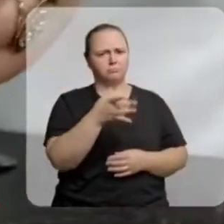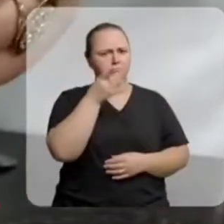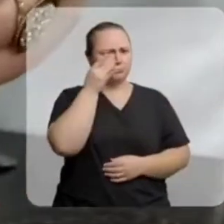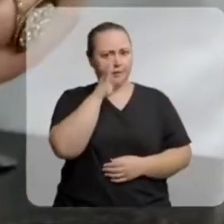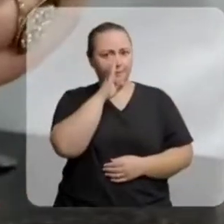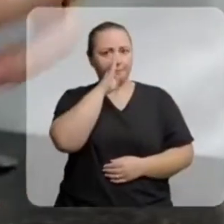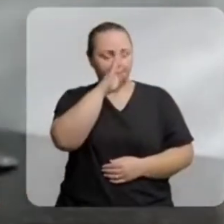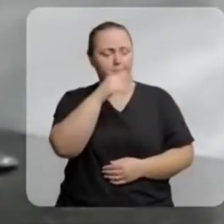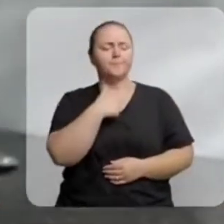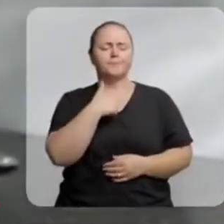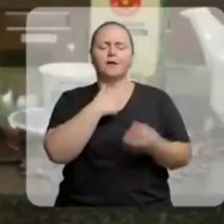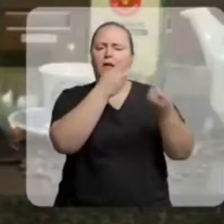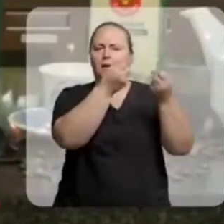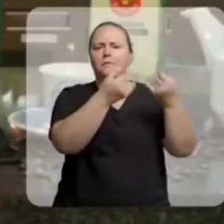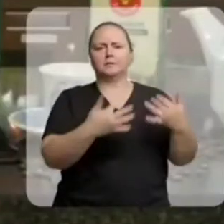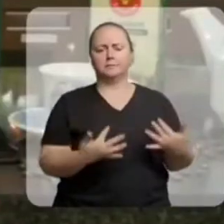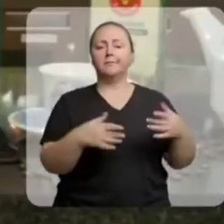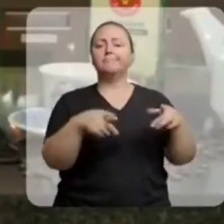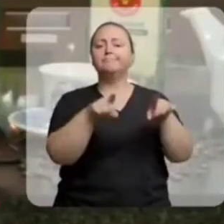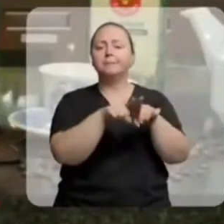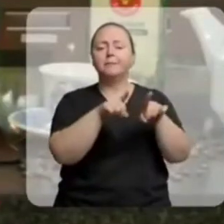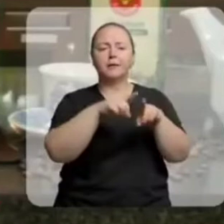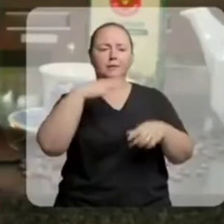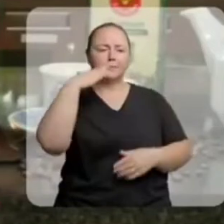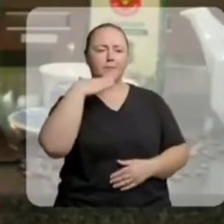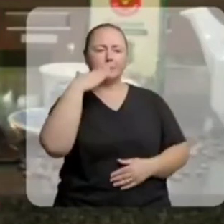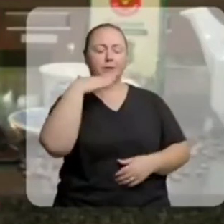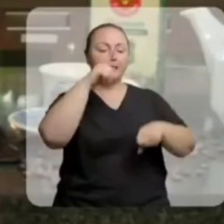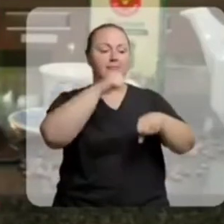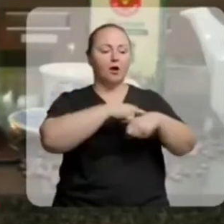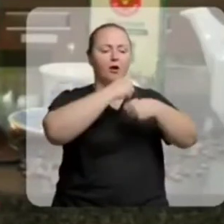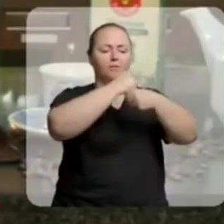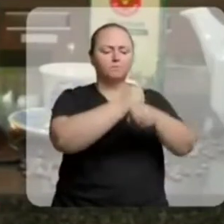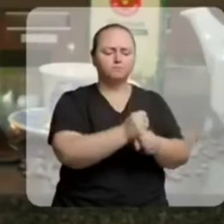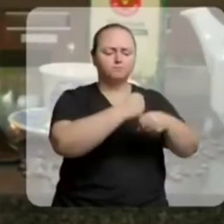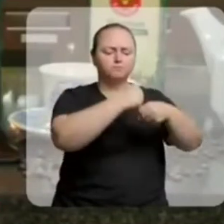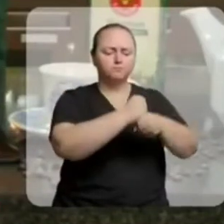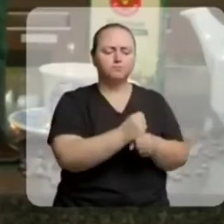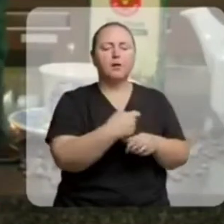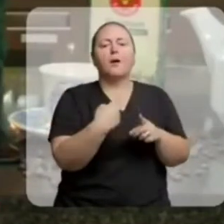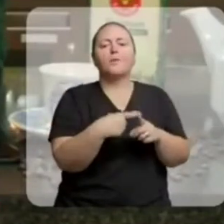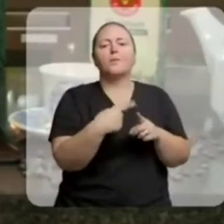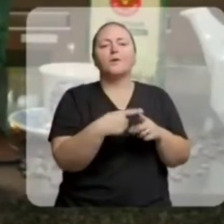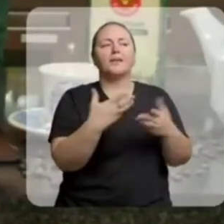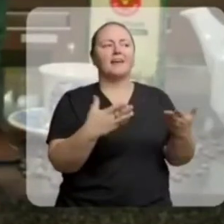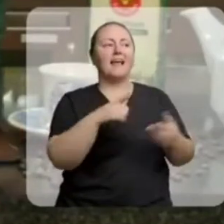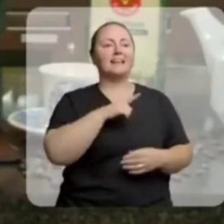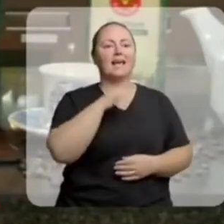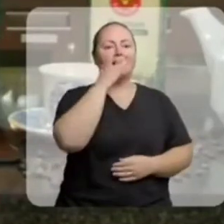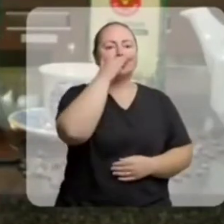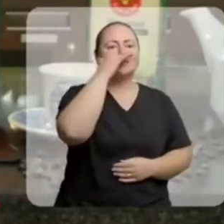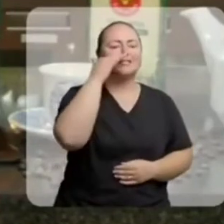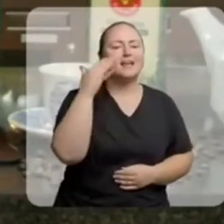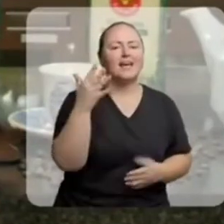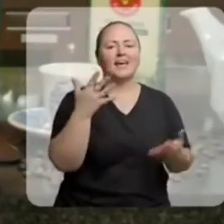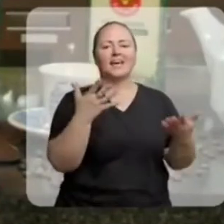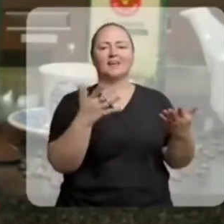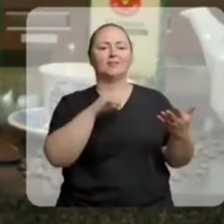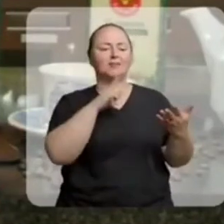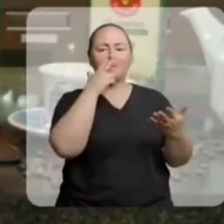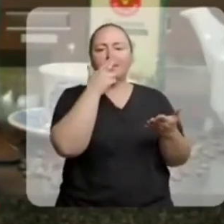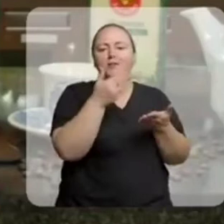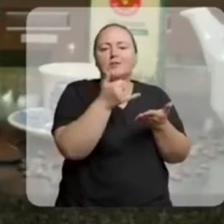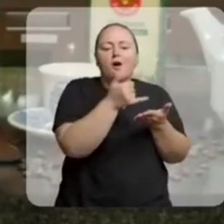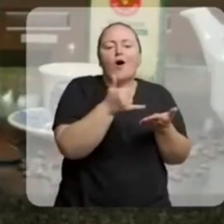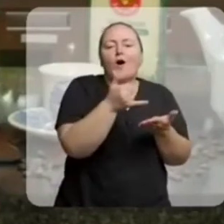sempre falo muito, inclusive da pimenta, que a gente, o ideal é moer na hora, porque ela solta esse tipo de óleo, esse tipo de extrato que saboriza muito mais